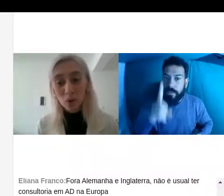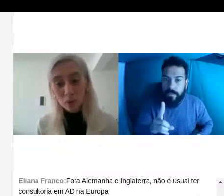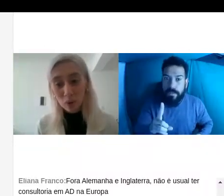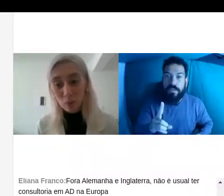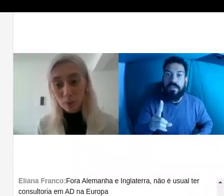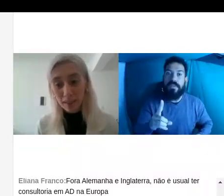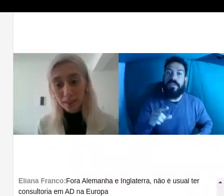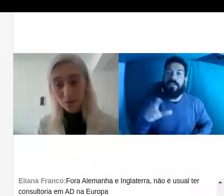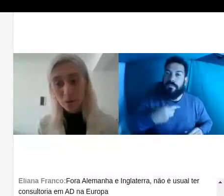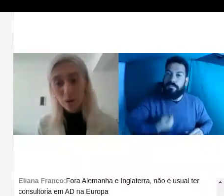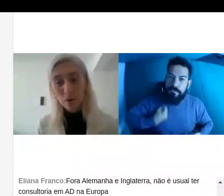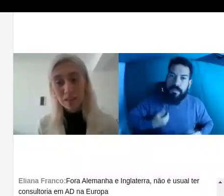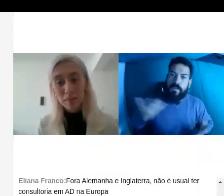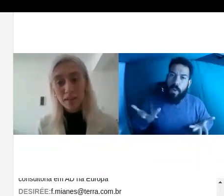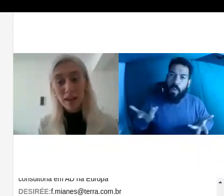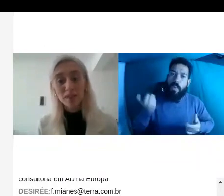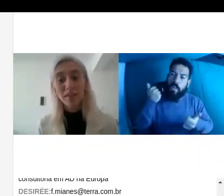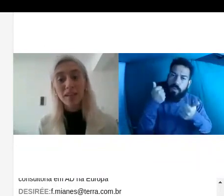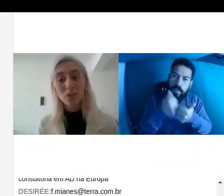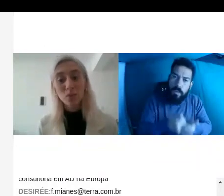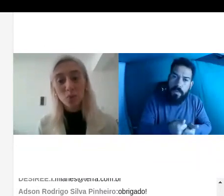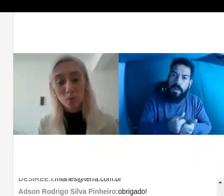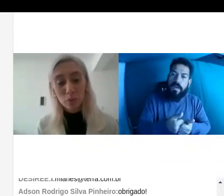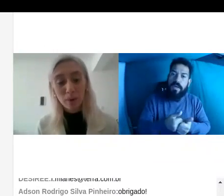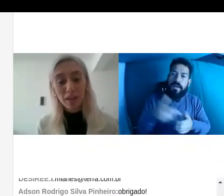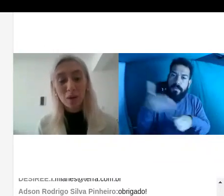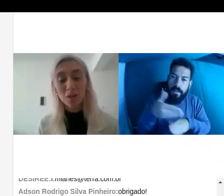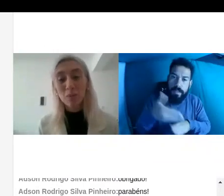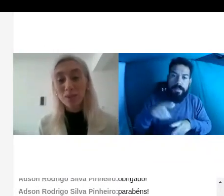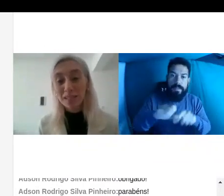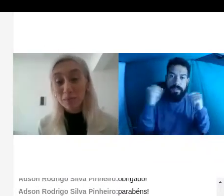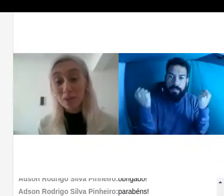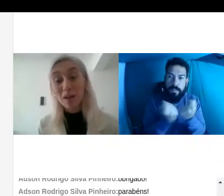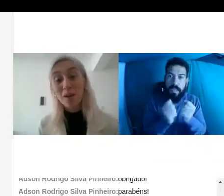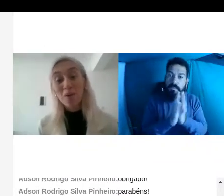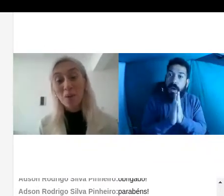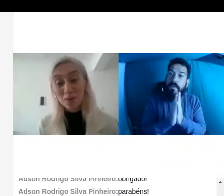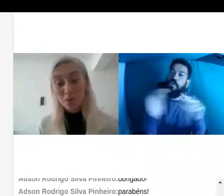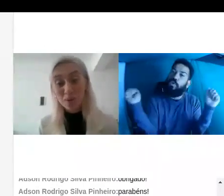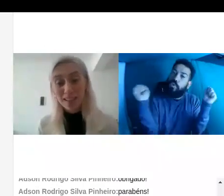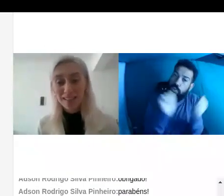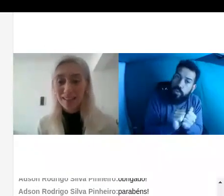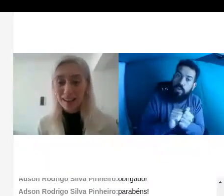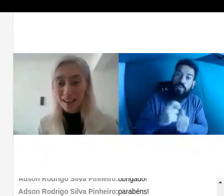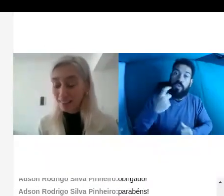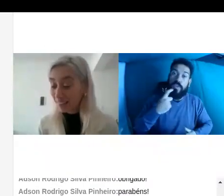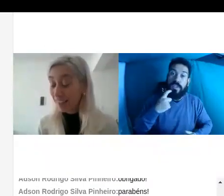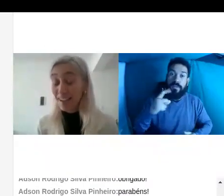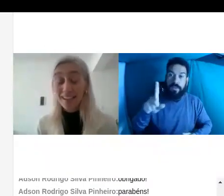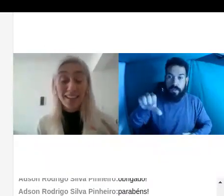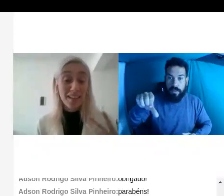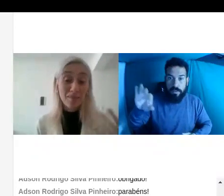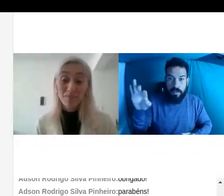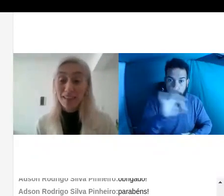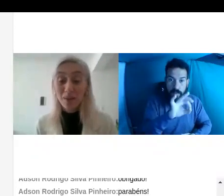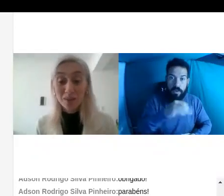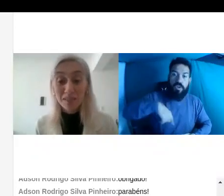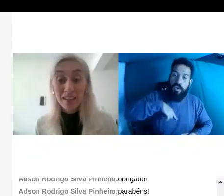conosco acompanhando o seminário, estejam junto para que nós possamos construir esta carta,